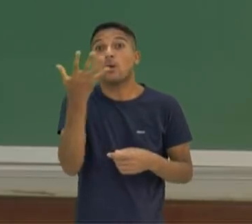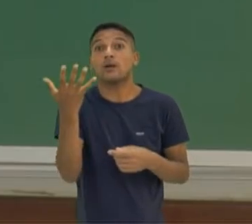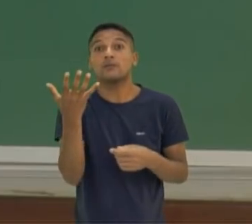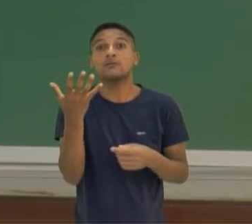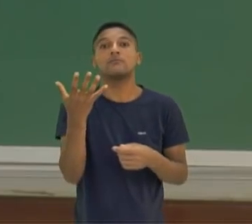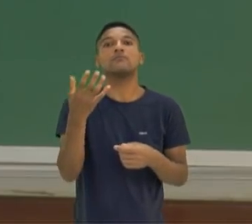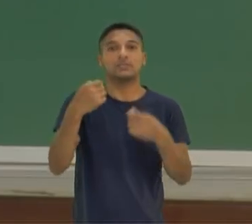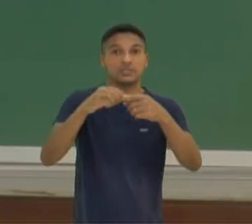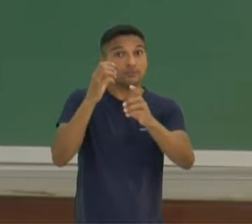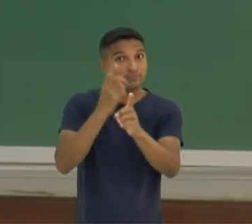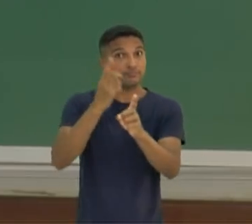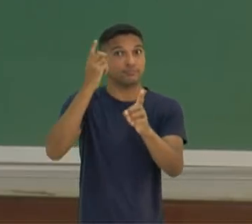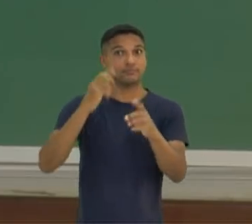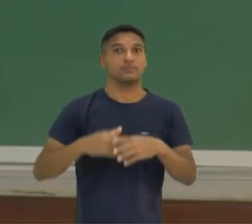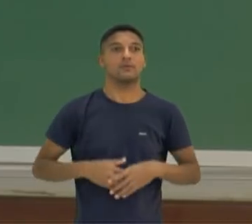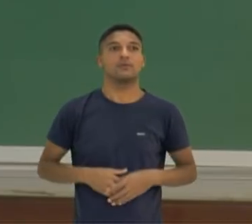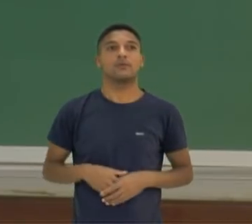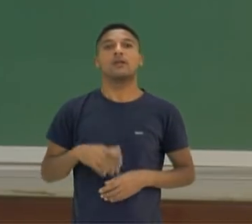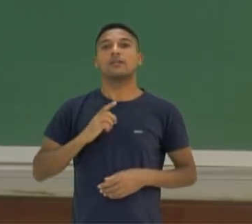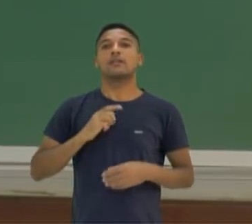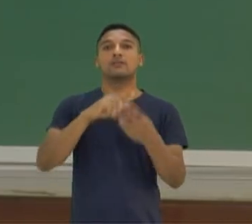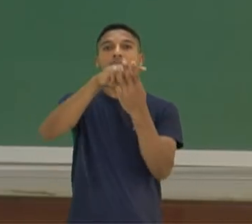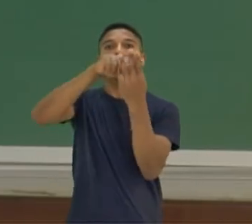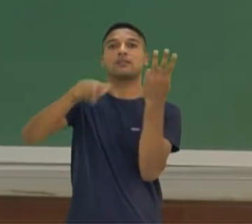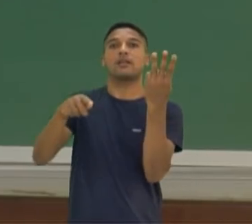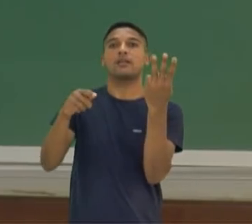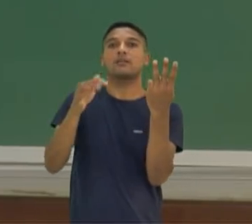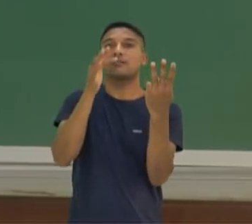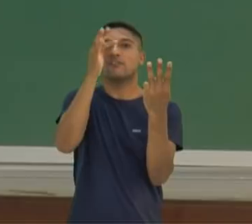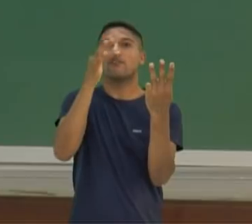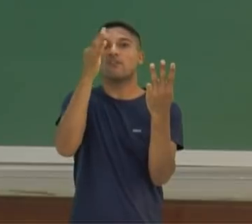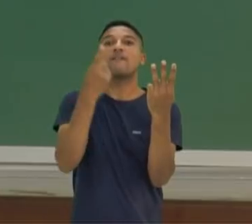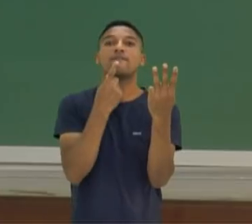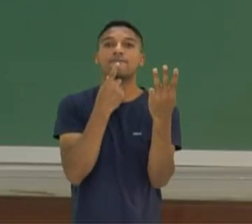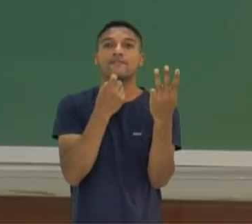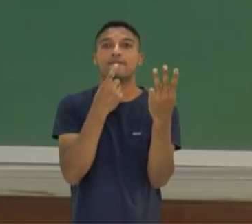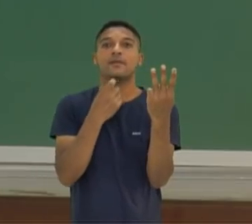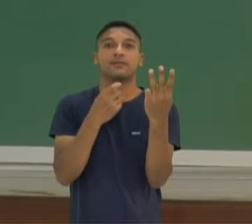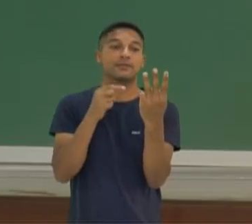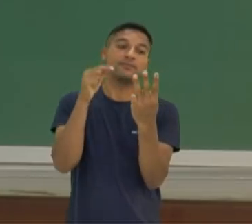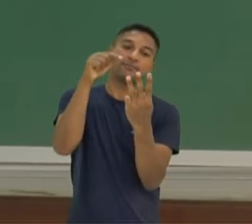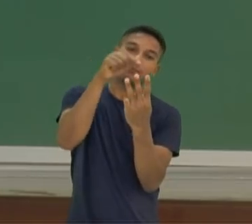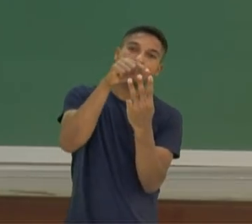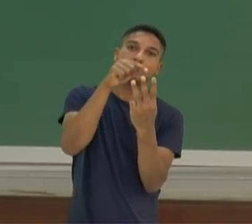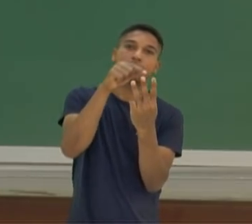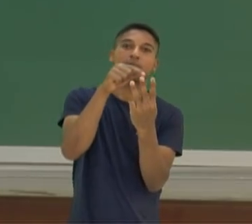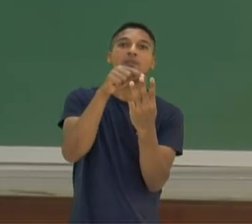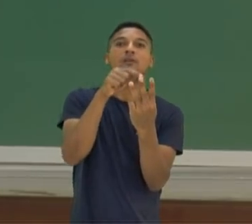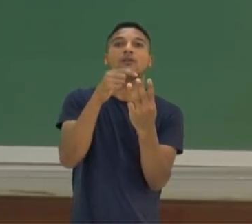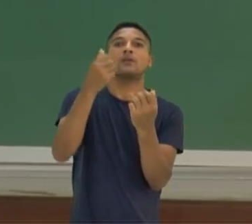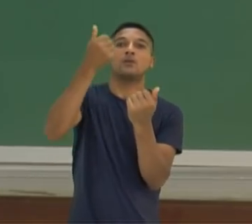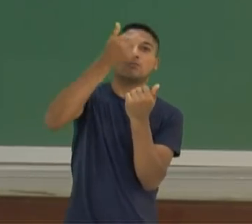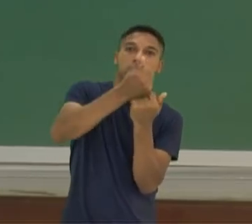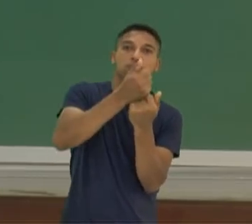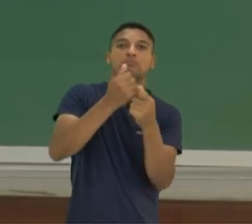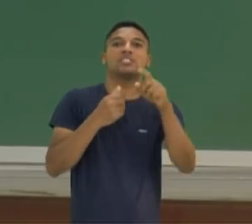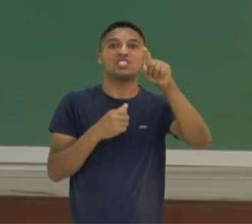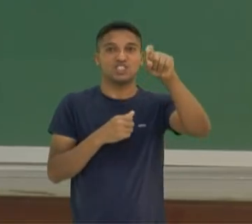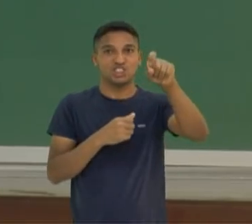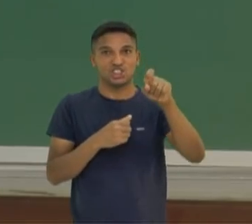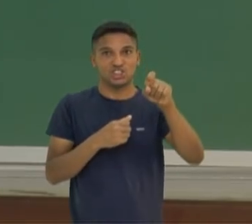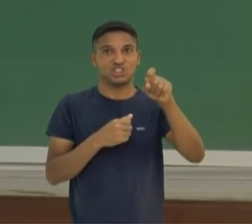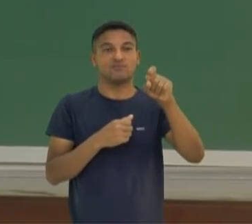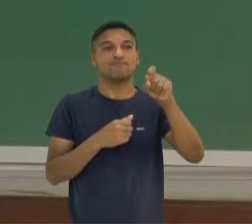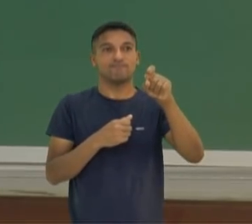nós temos 3 flores vermelhas. Nós vamos substituir essa flor pelo X. Então,